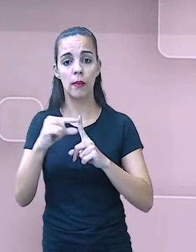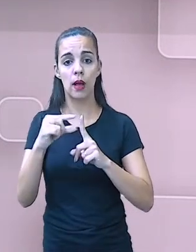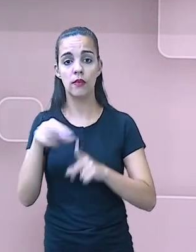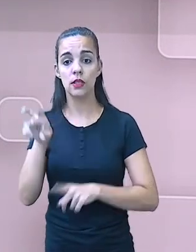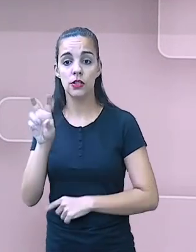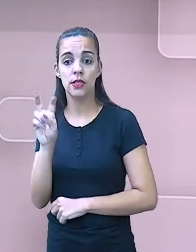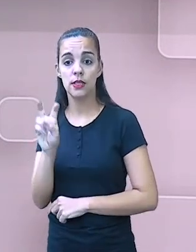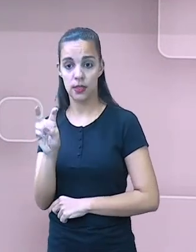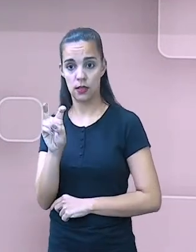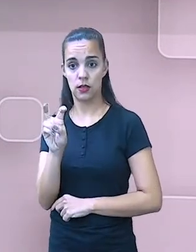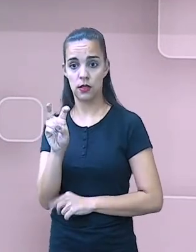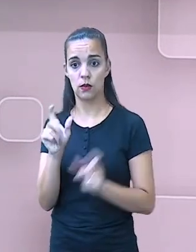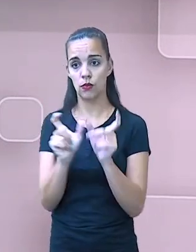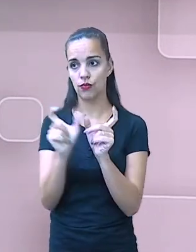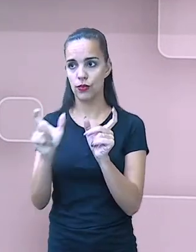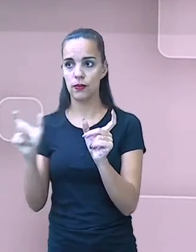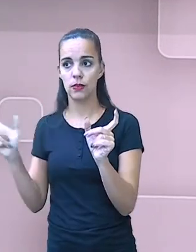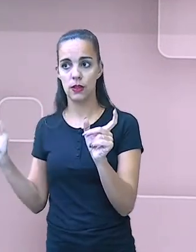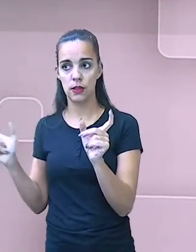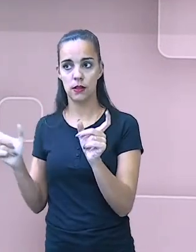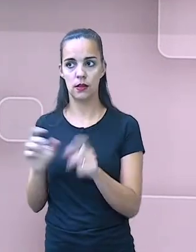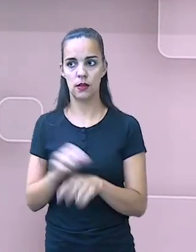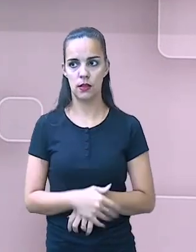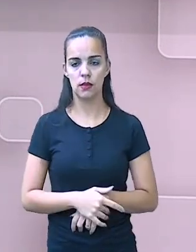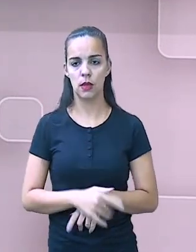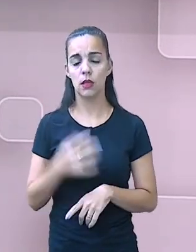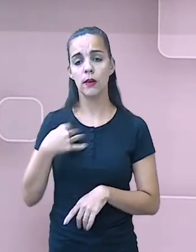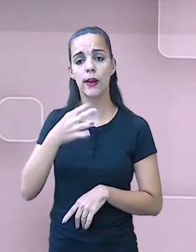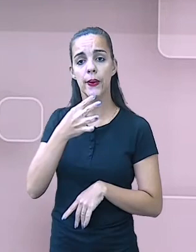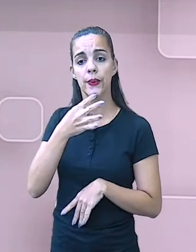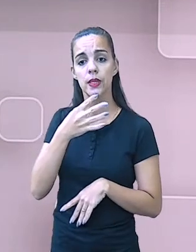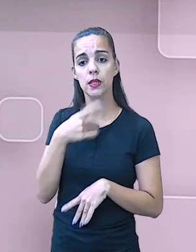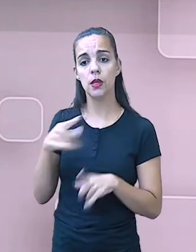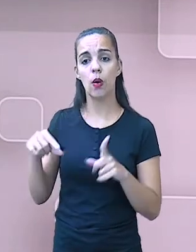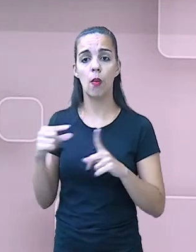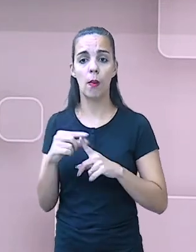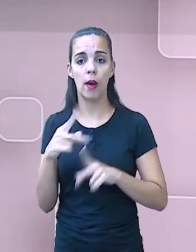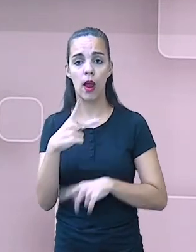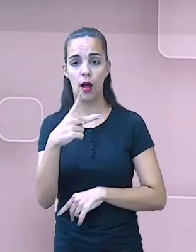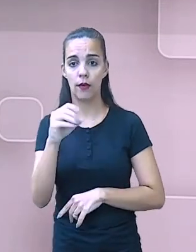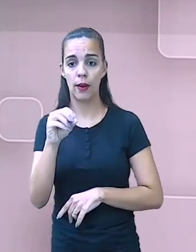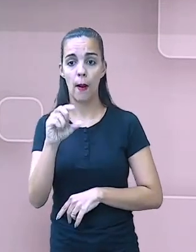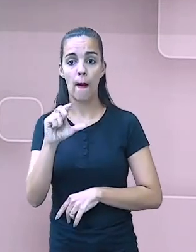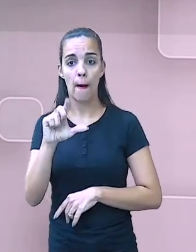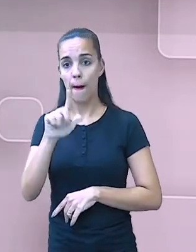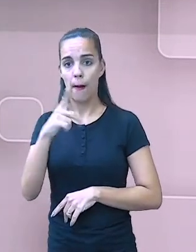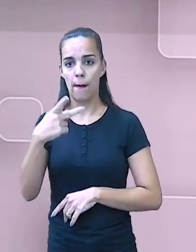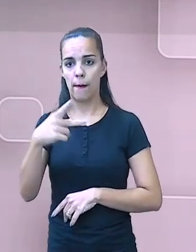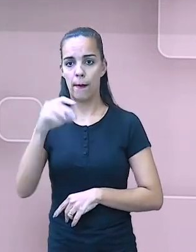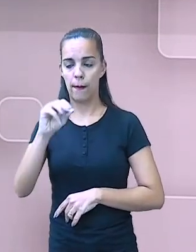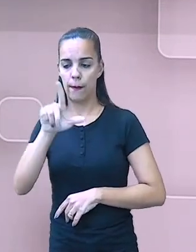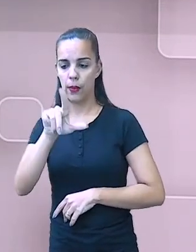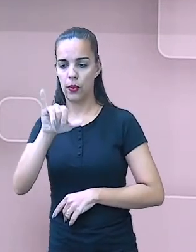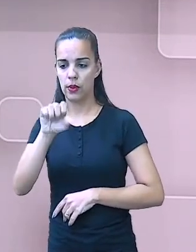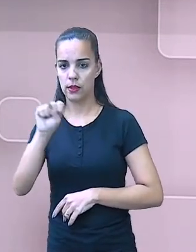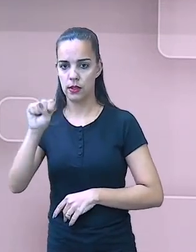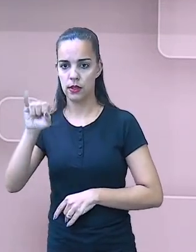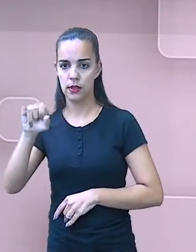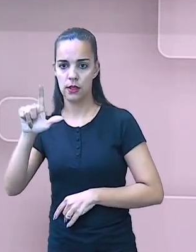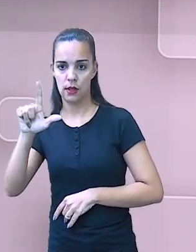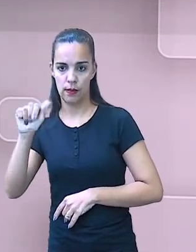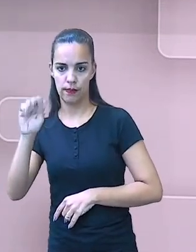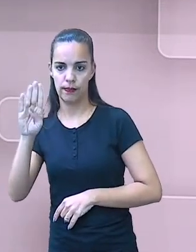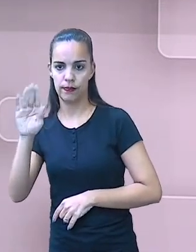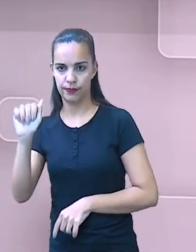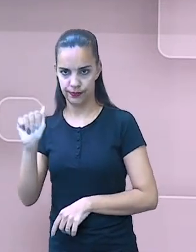sílabas. Elas são classificadas como polissílabas. Palavras com 4 sílabas ou mais. Então, vamos